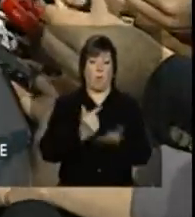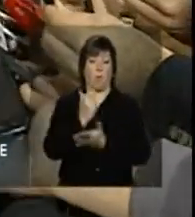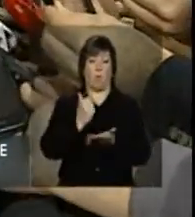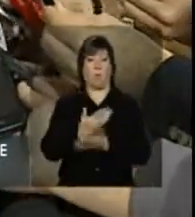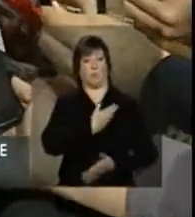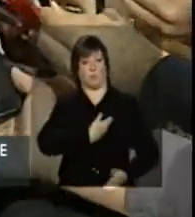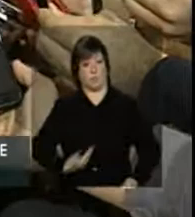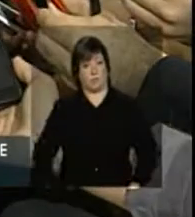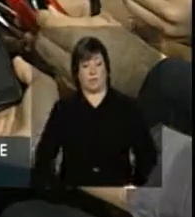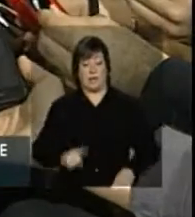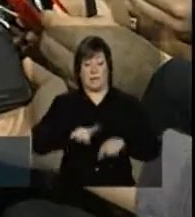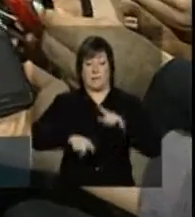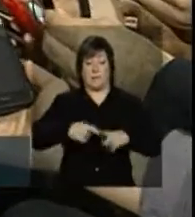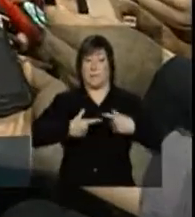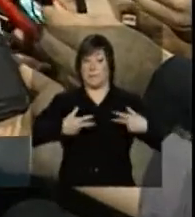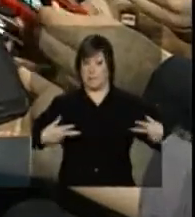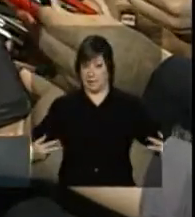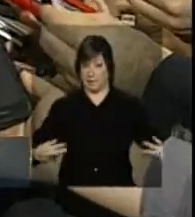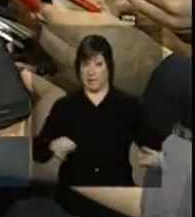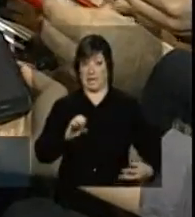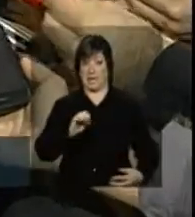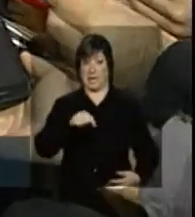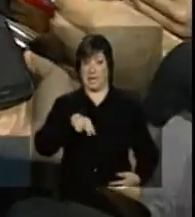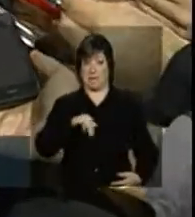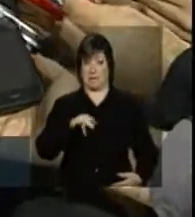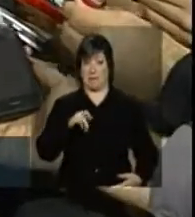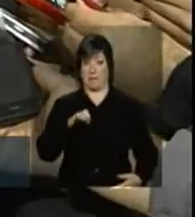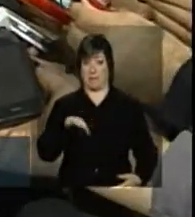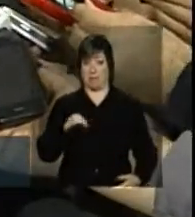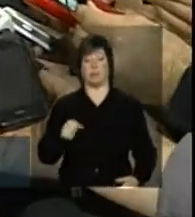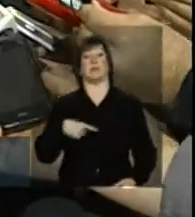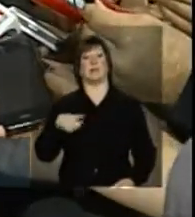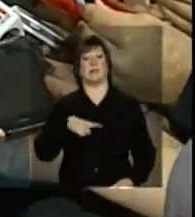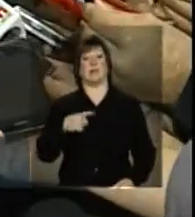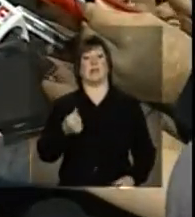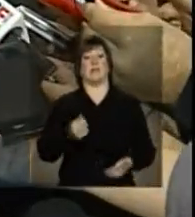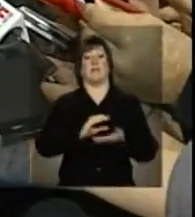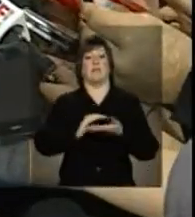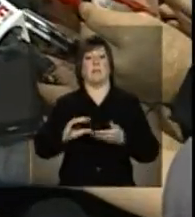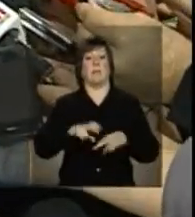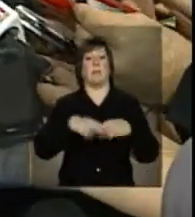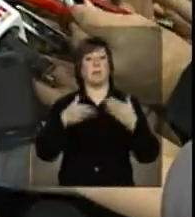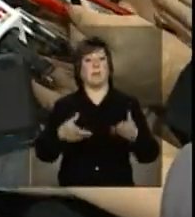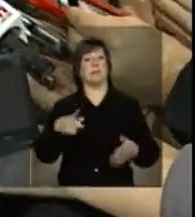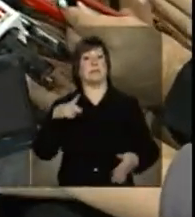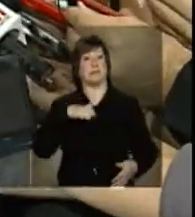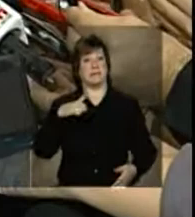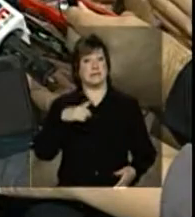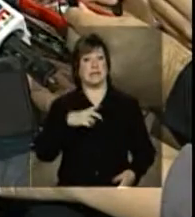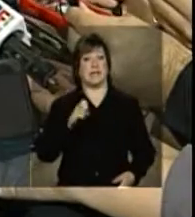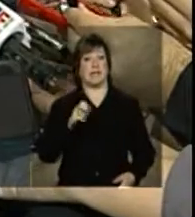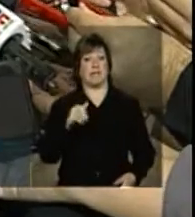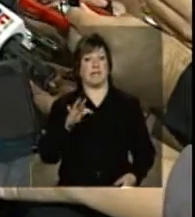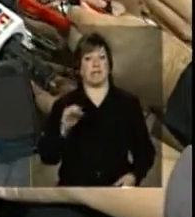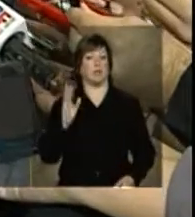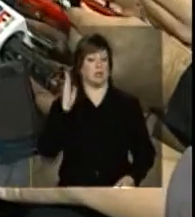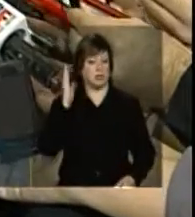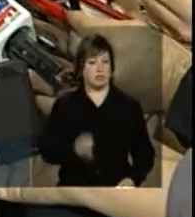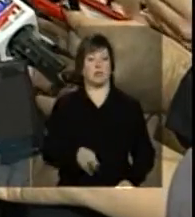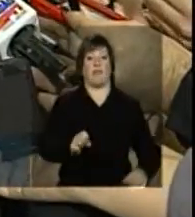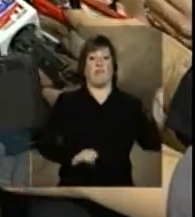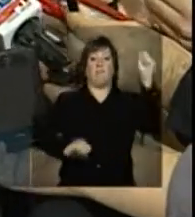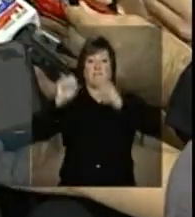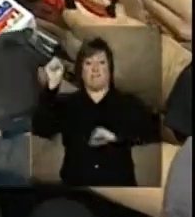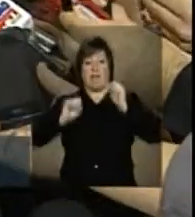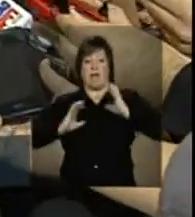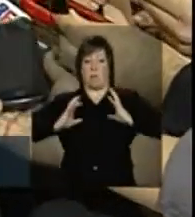governamentais de equipamentos. Estimula o investimento. Portanto, isso tem um efeito direto nas fábricas